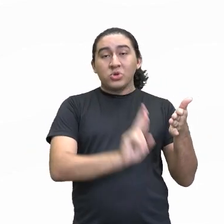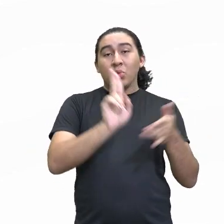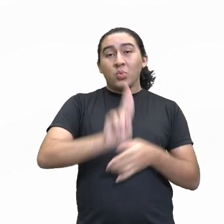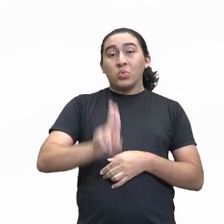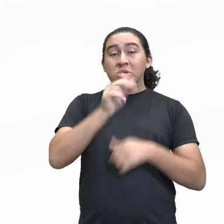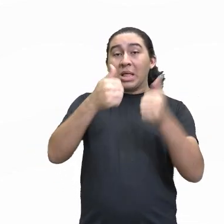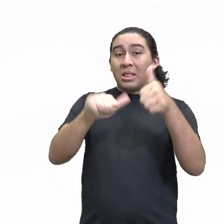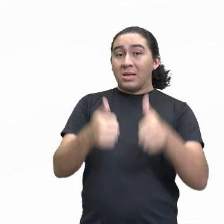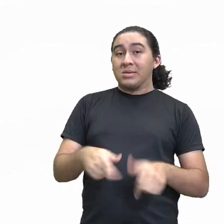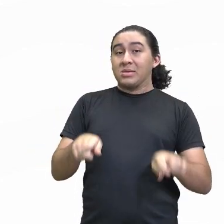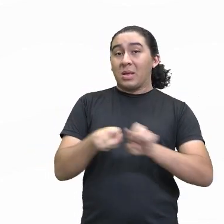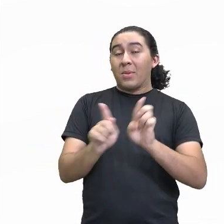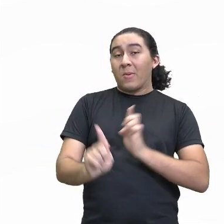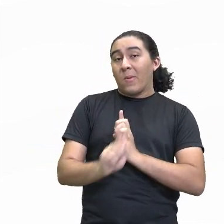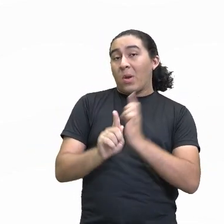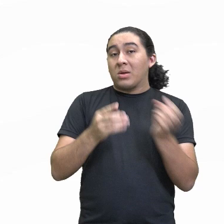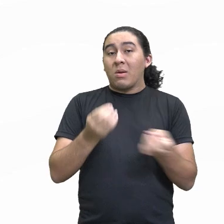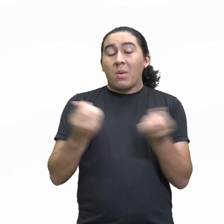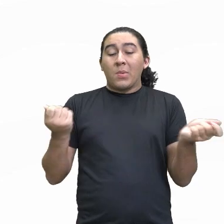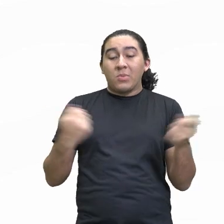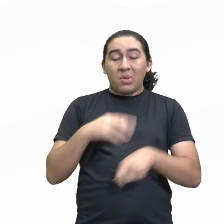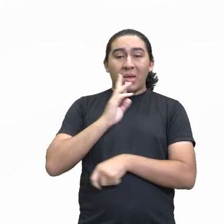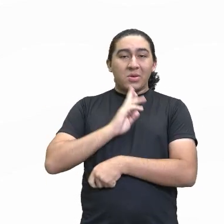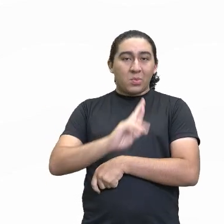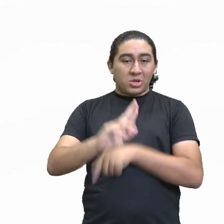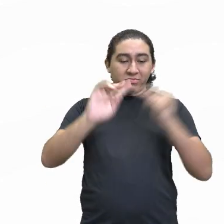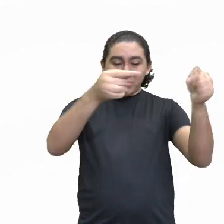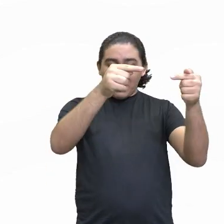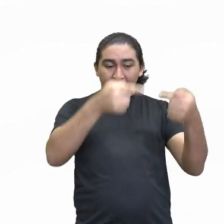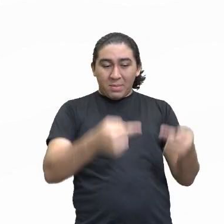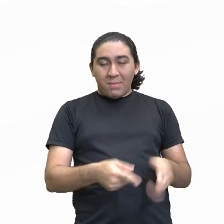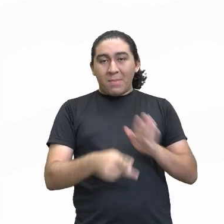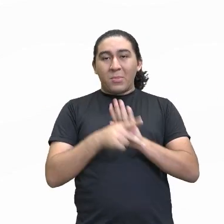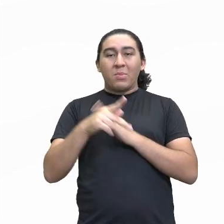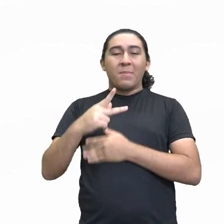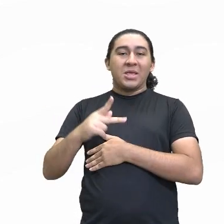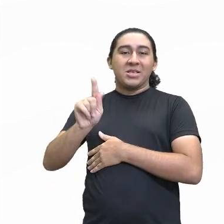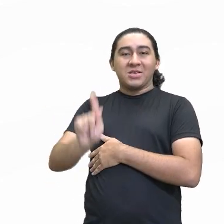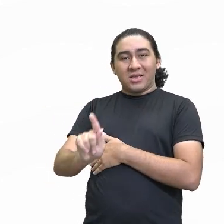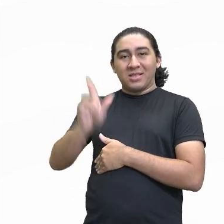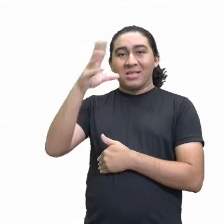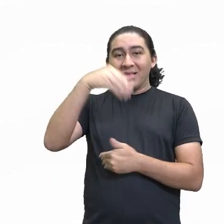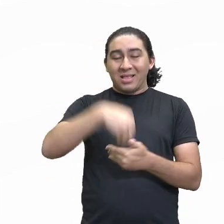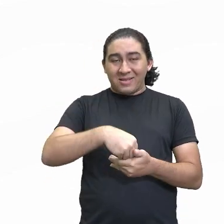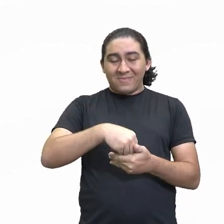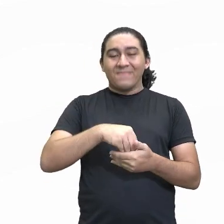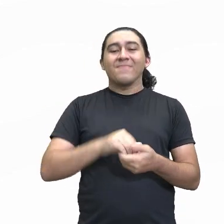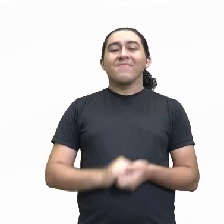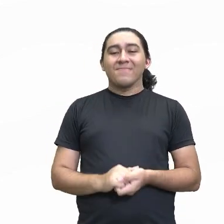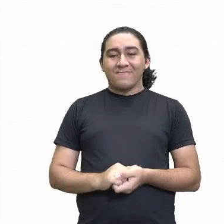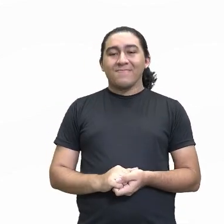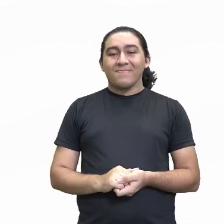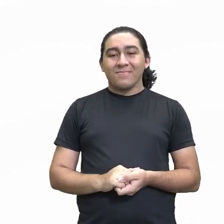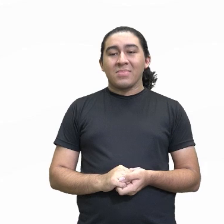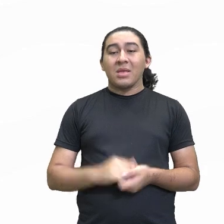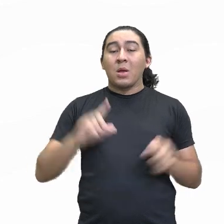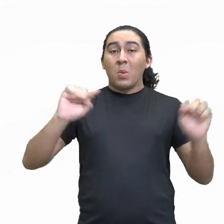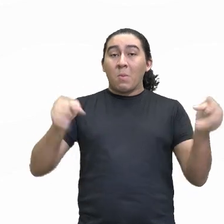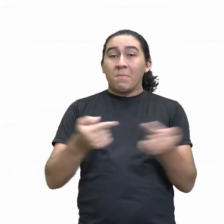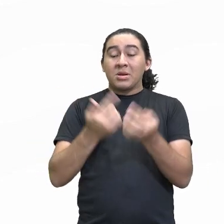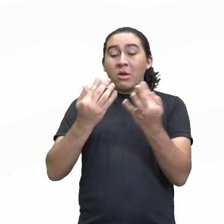análise, identificação e associação dos termos de uma progressão geométrica, a famosa PG, a uma